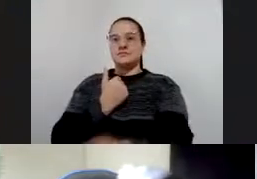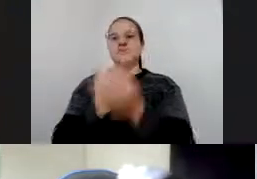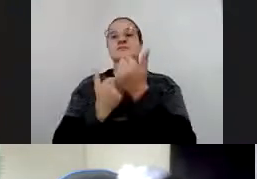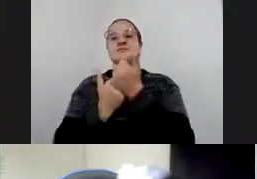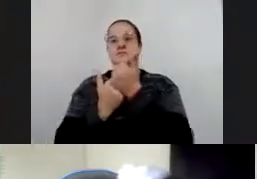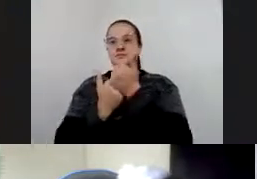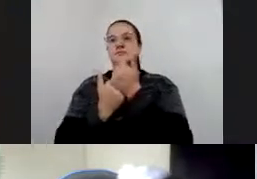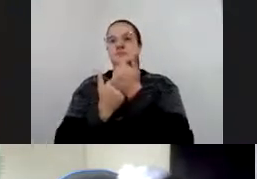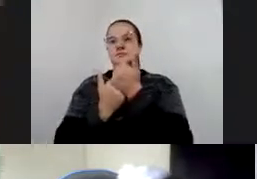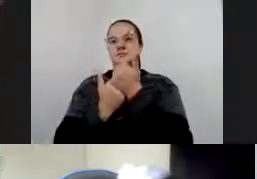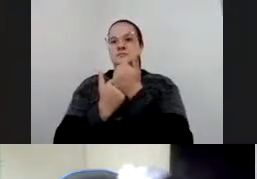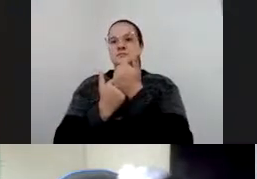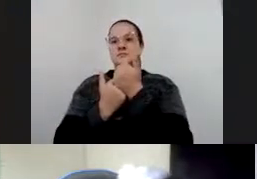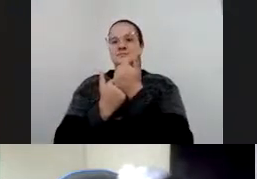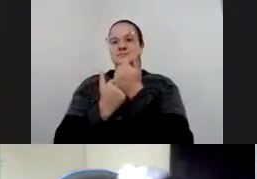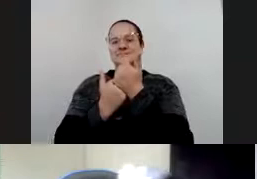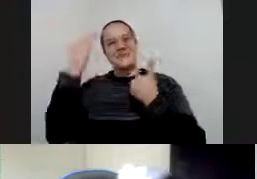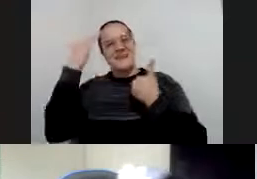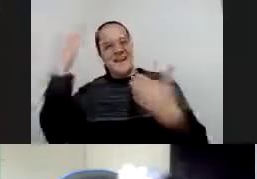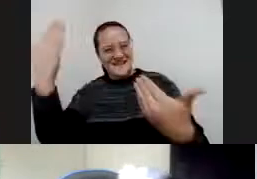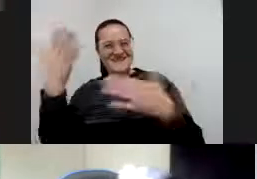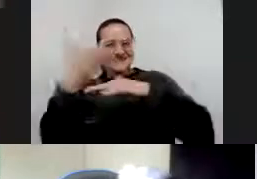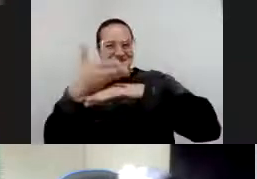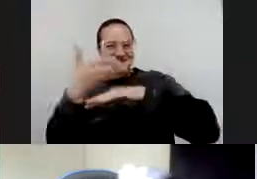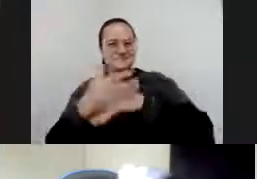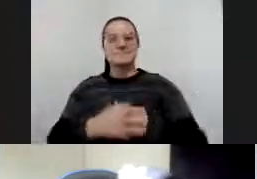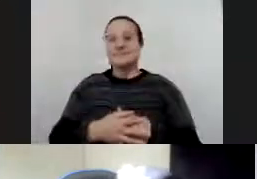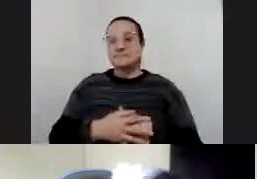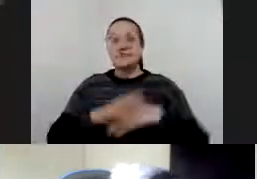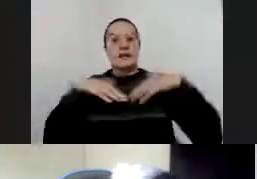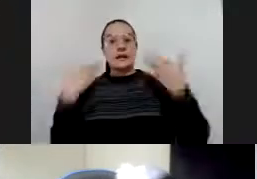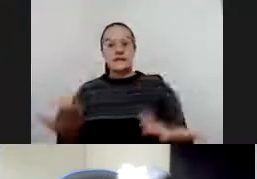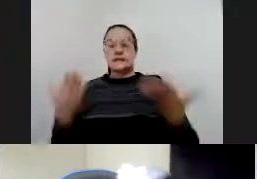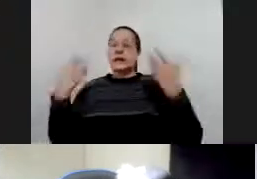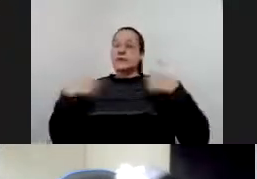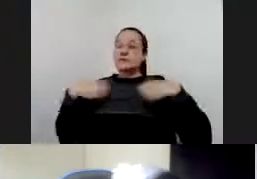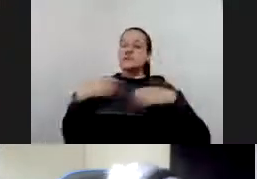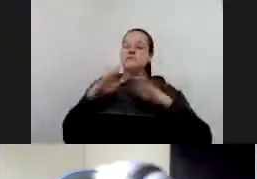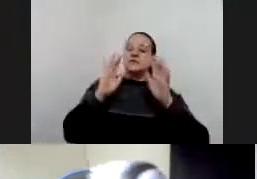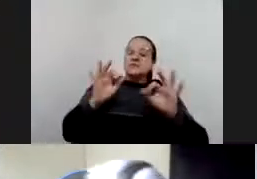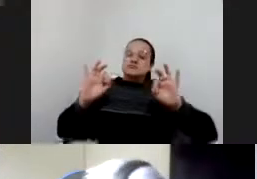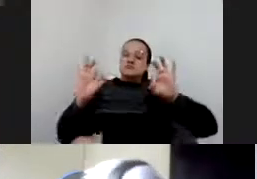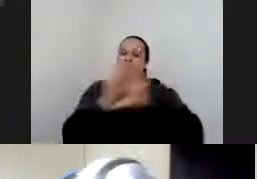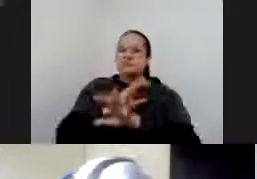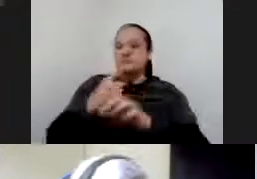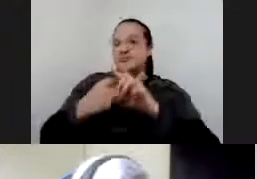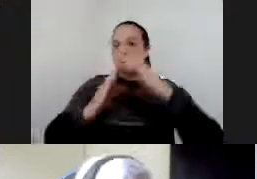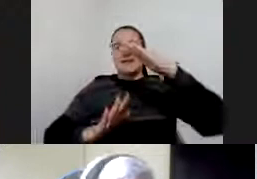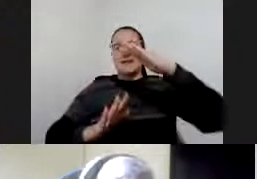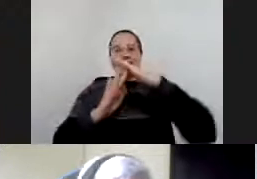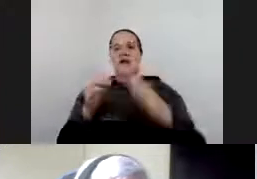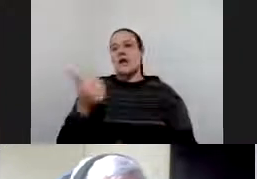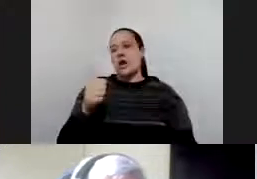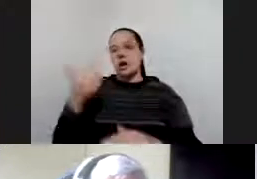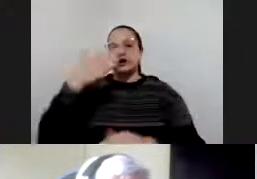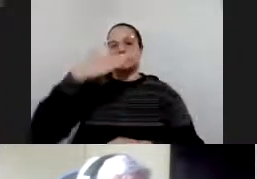terminar às 11h30 e a gente precisa já ir partindo para os encaminhamentos finais, enfim. Cal, vou passar já para você para a